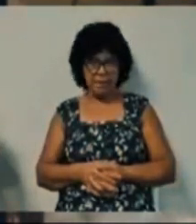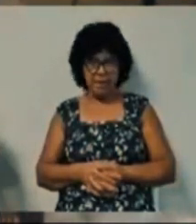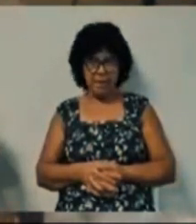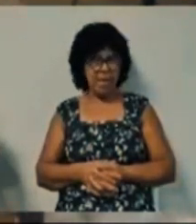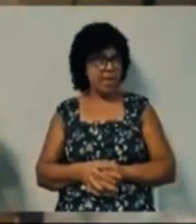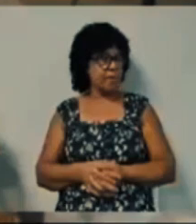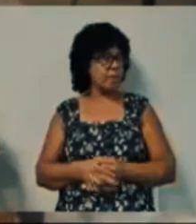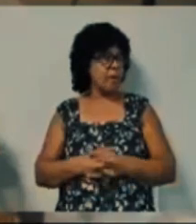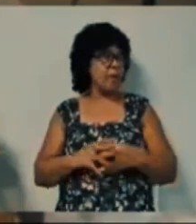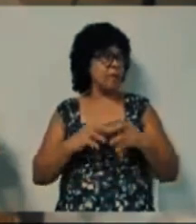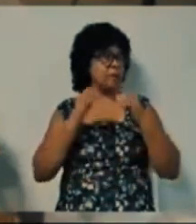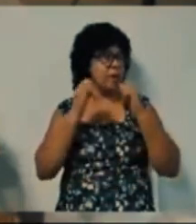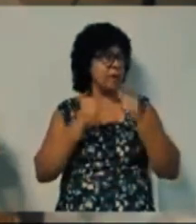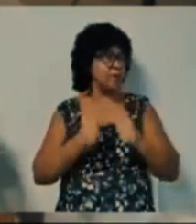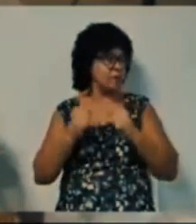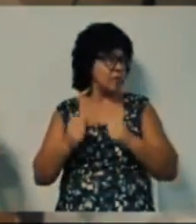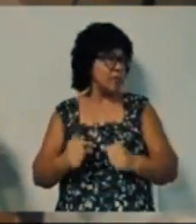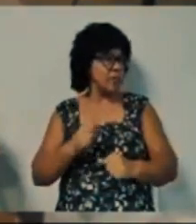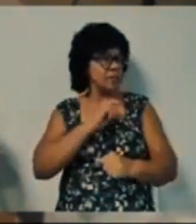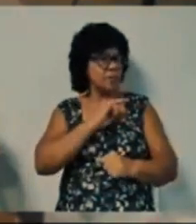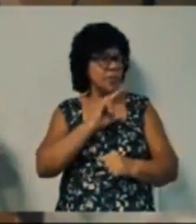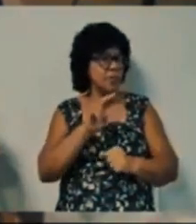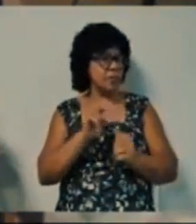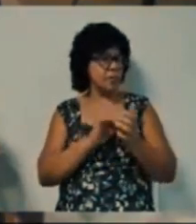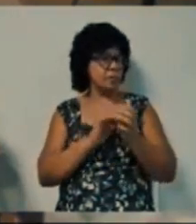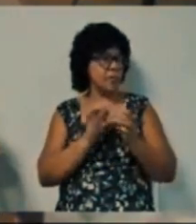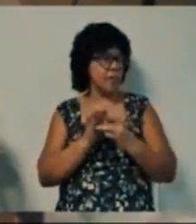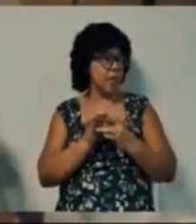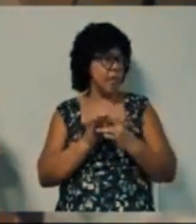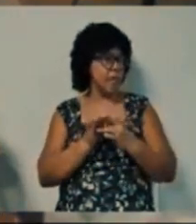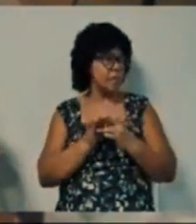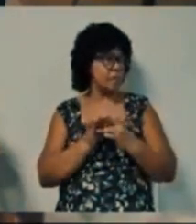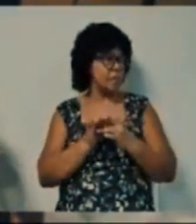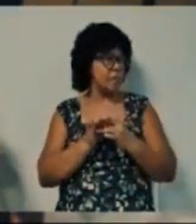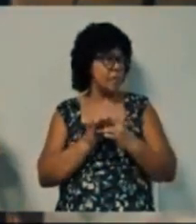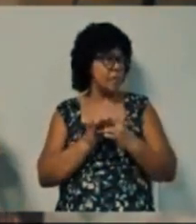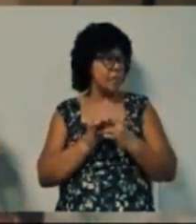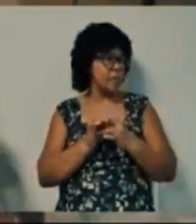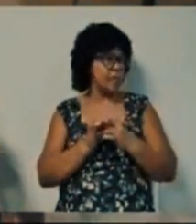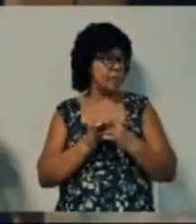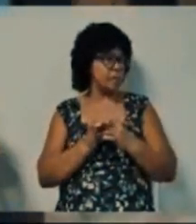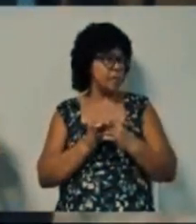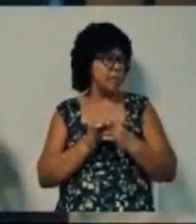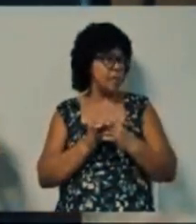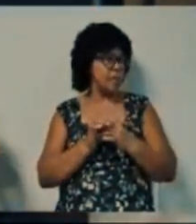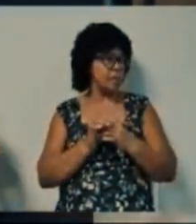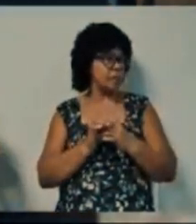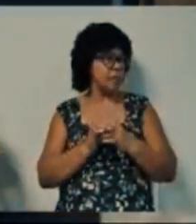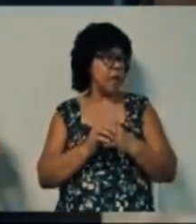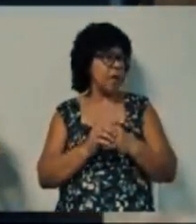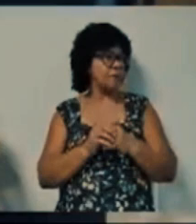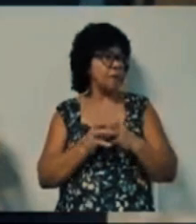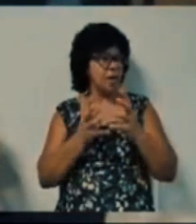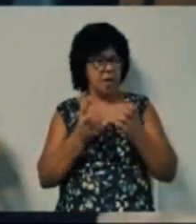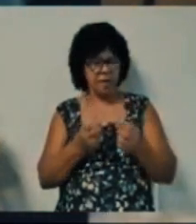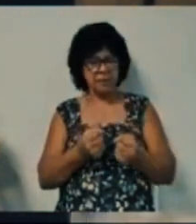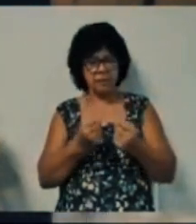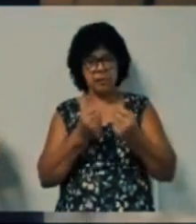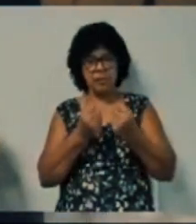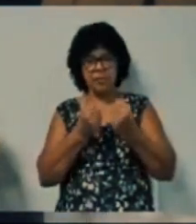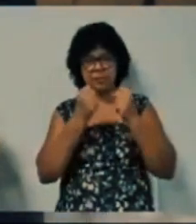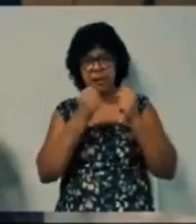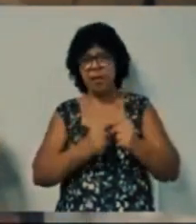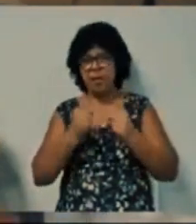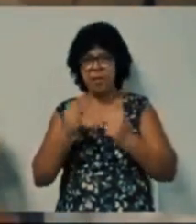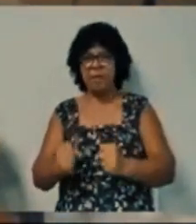No poder do nome de Jesus. Tome posse agora. No nome de Jesus.